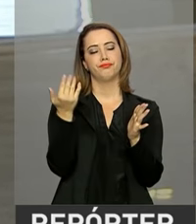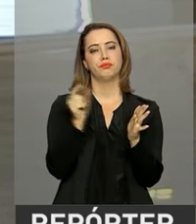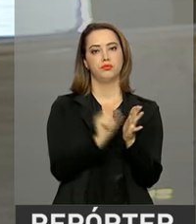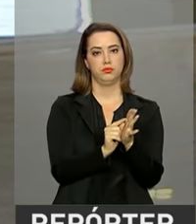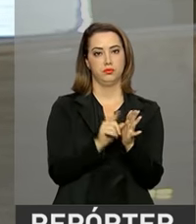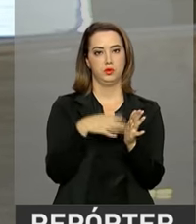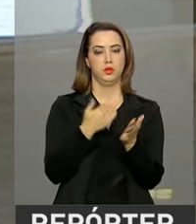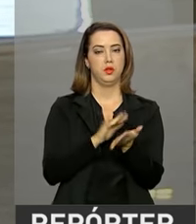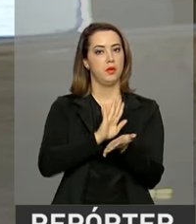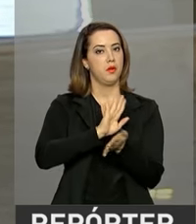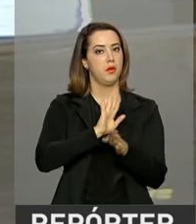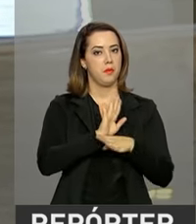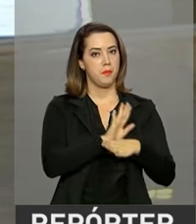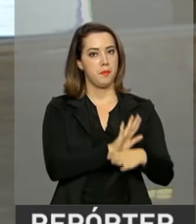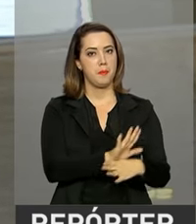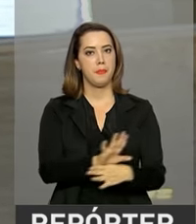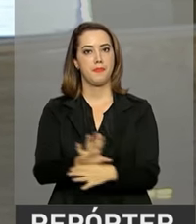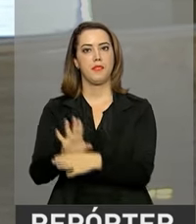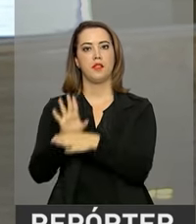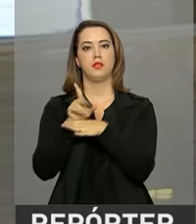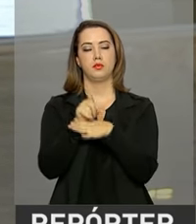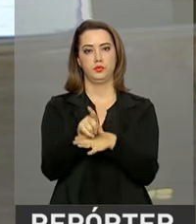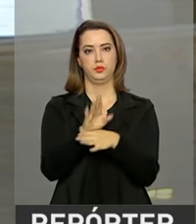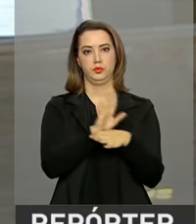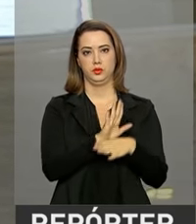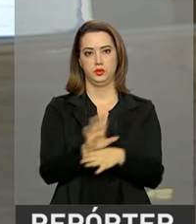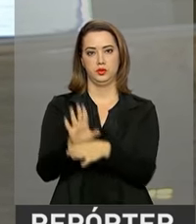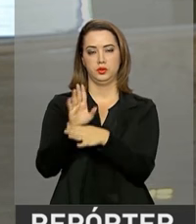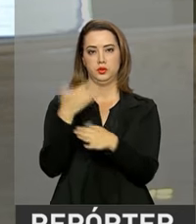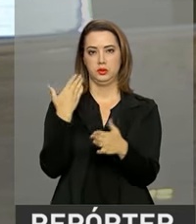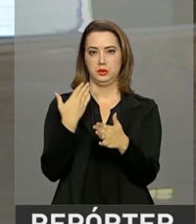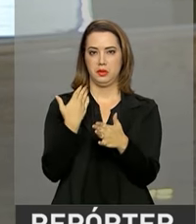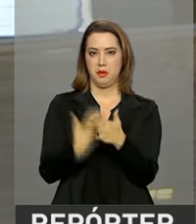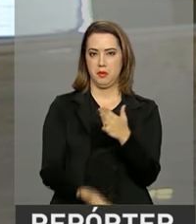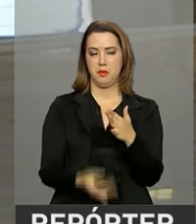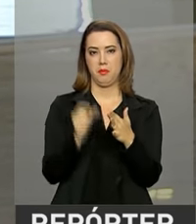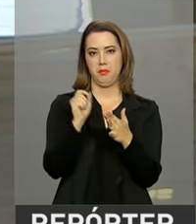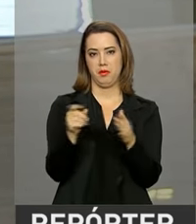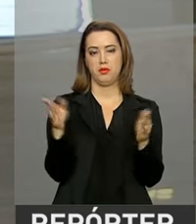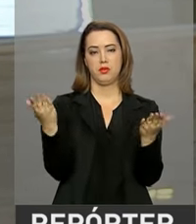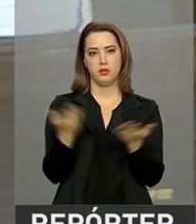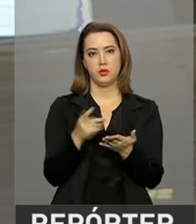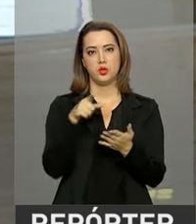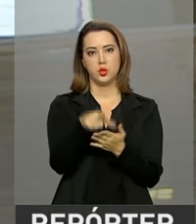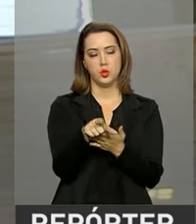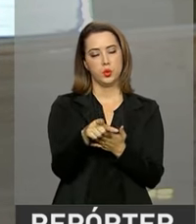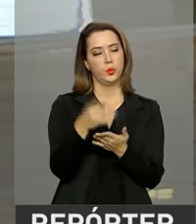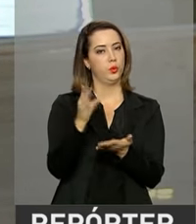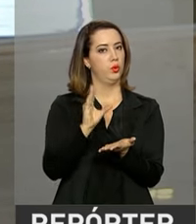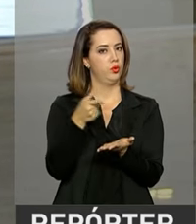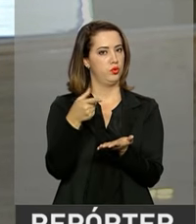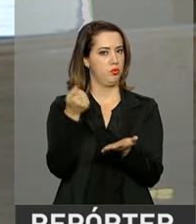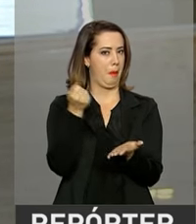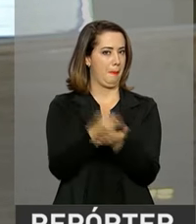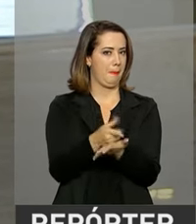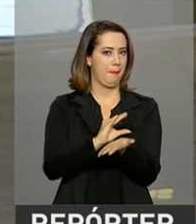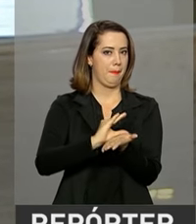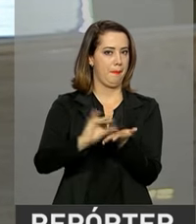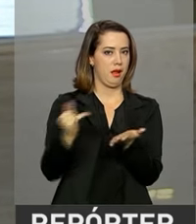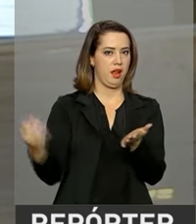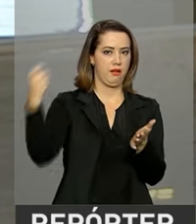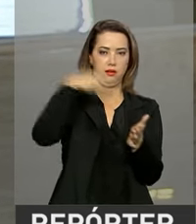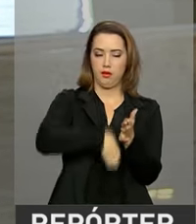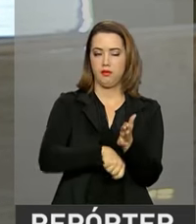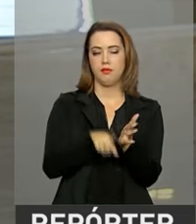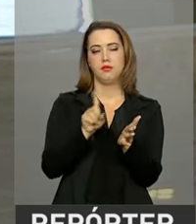contribuindo com a perda da desoneração por parte de empresas que hoje, ao invés de recolherem impostos